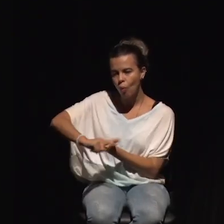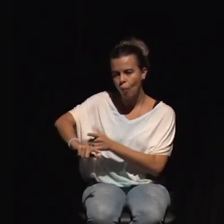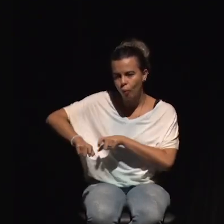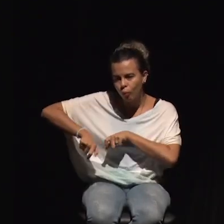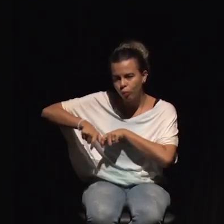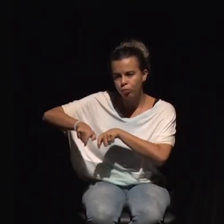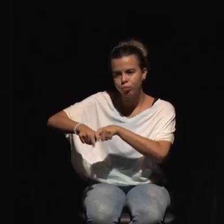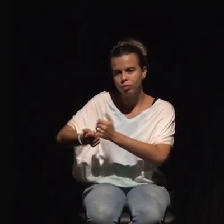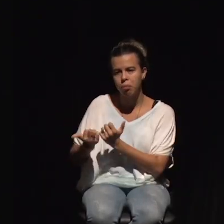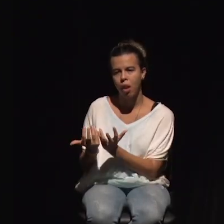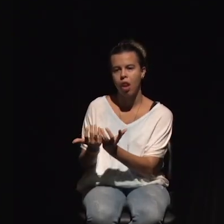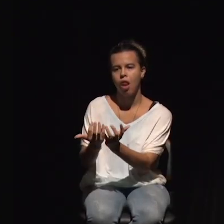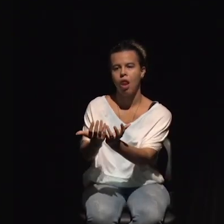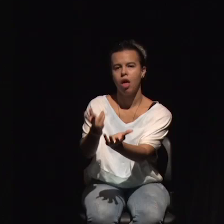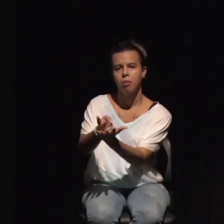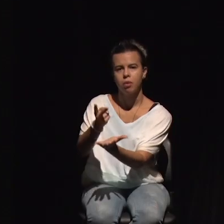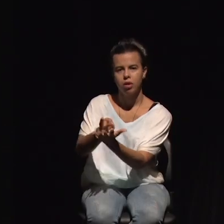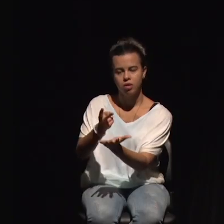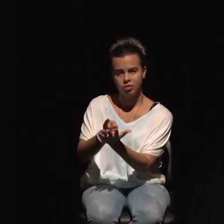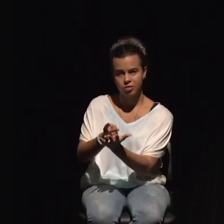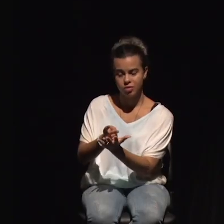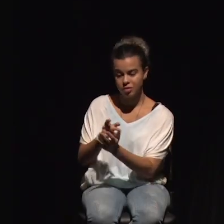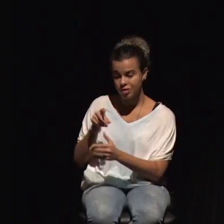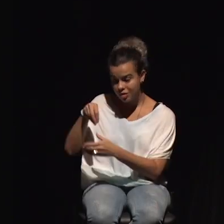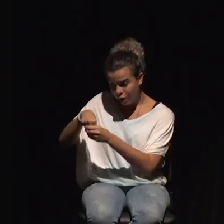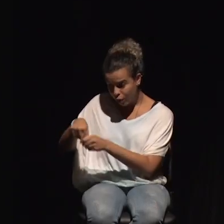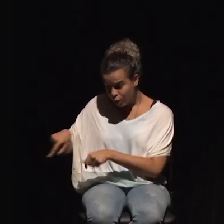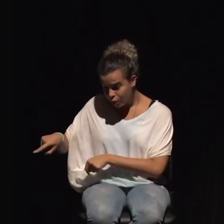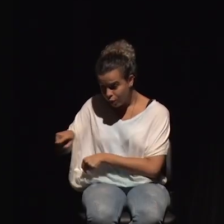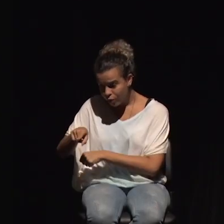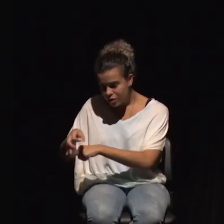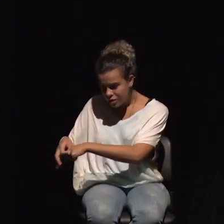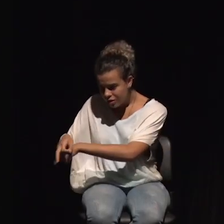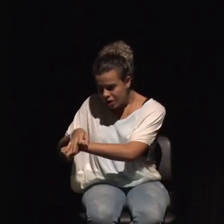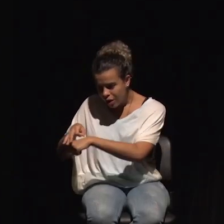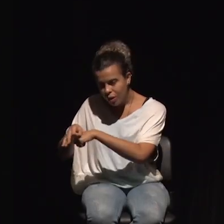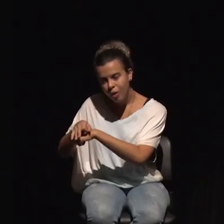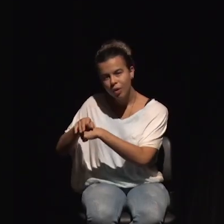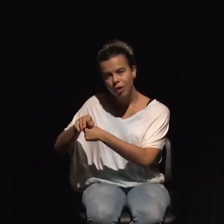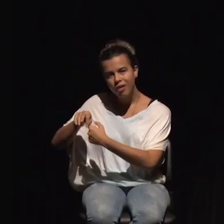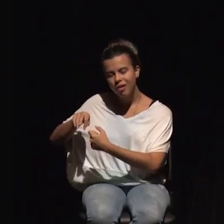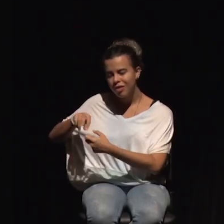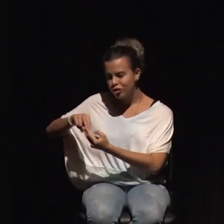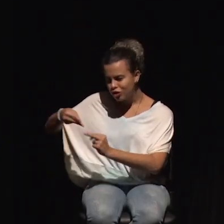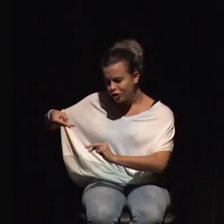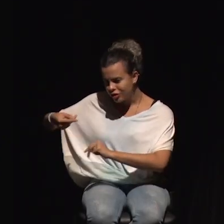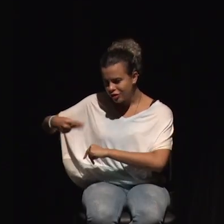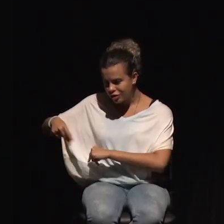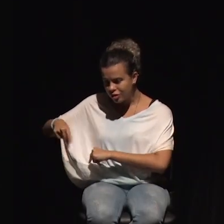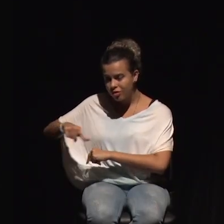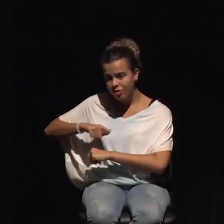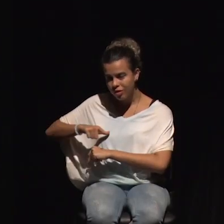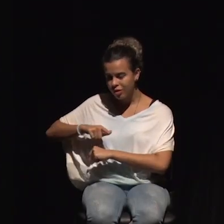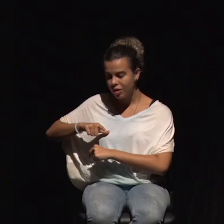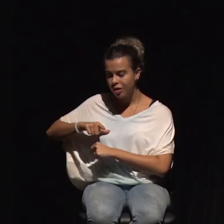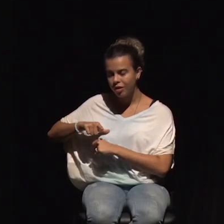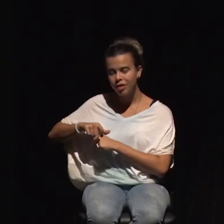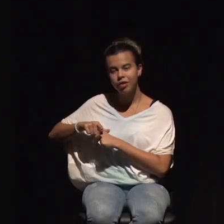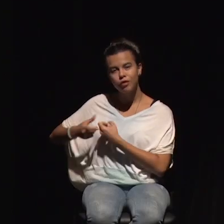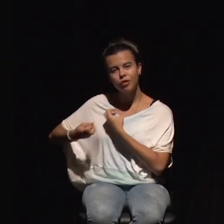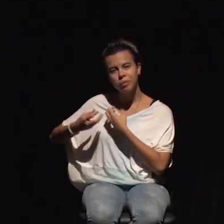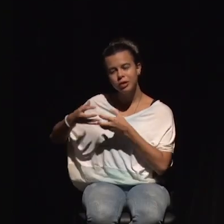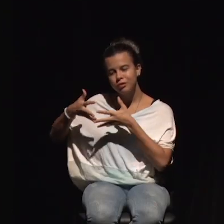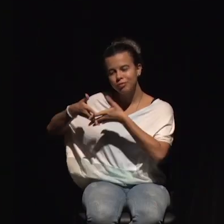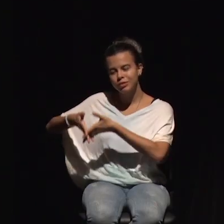células nas suas moléculas tem uma informação de complexidade que é diferente de uma informação é